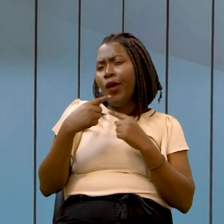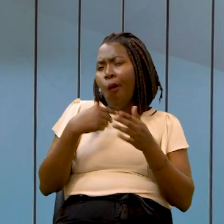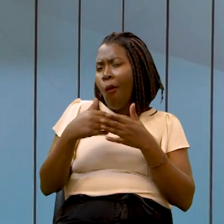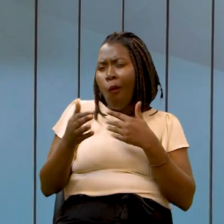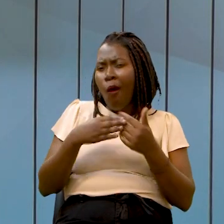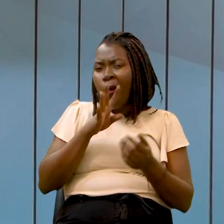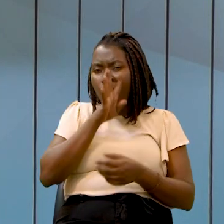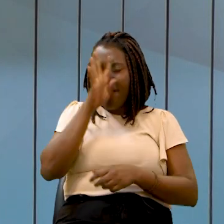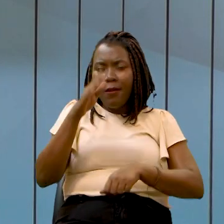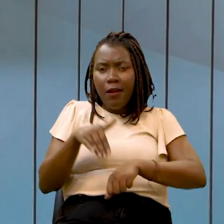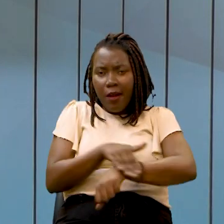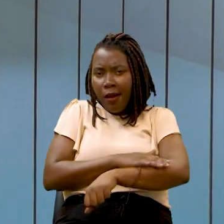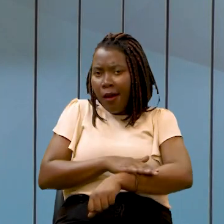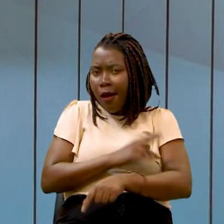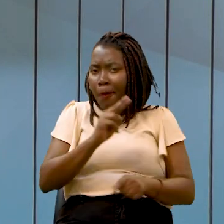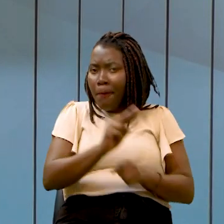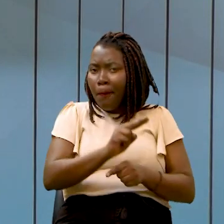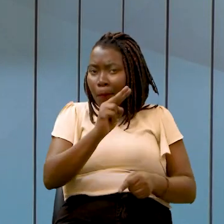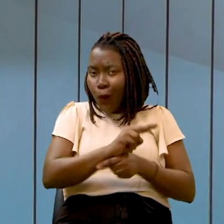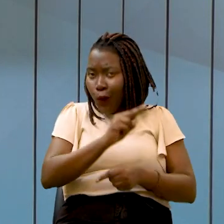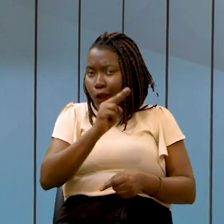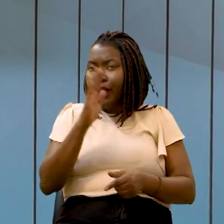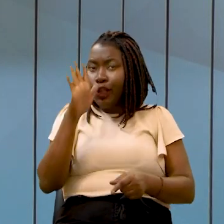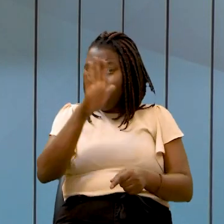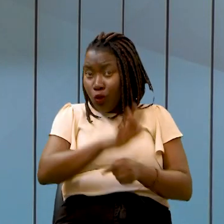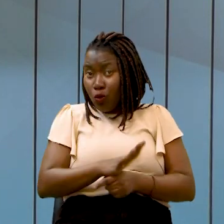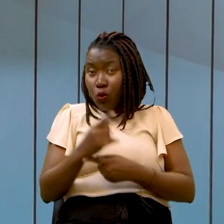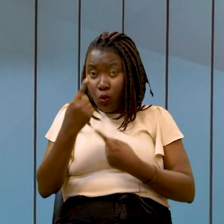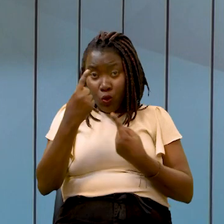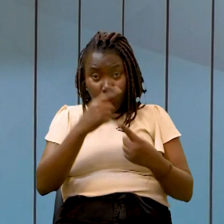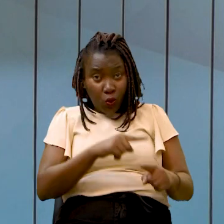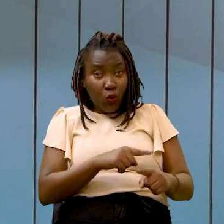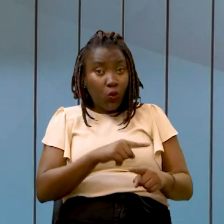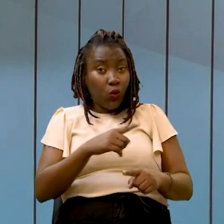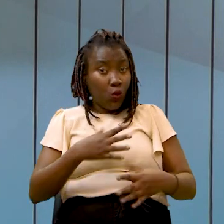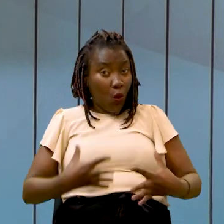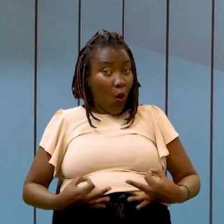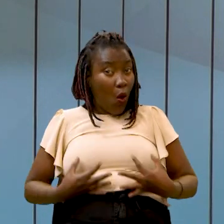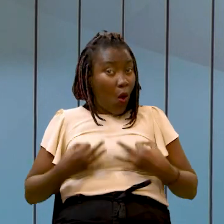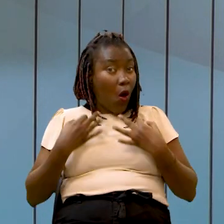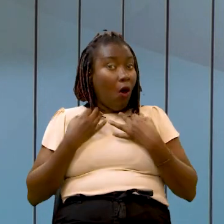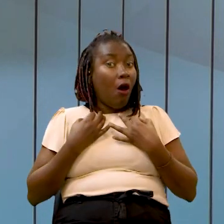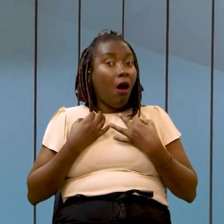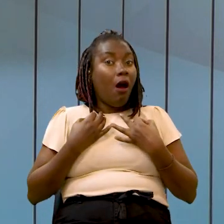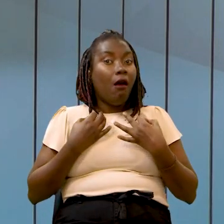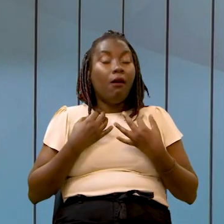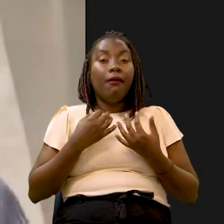né? Qualquer protetor solar, ele protege contra o câncer de pele?